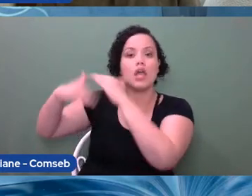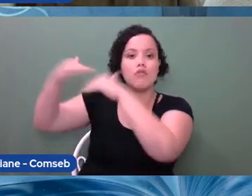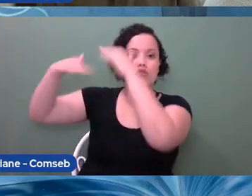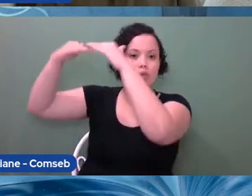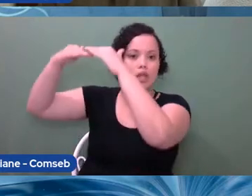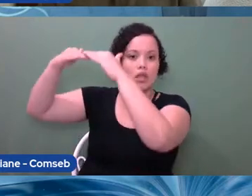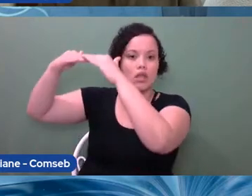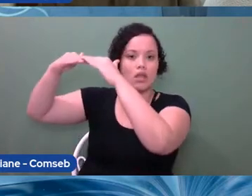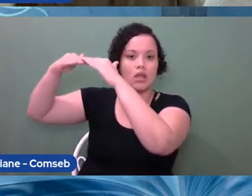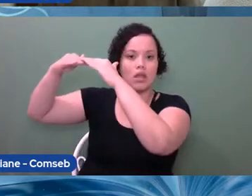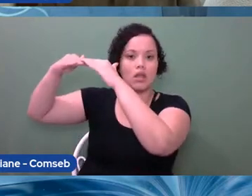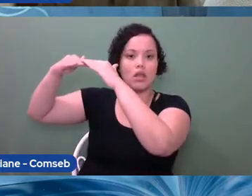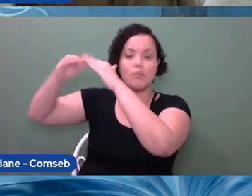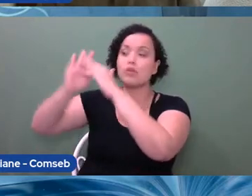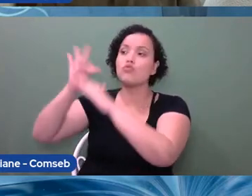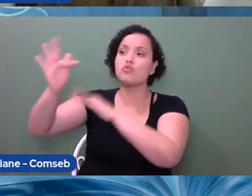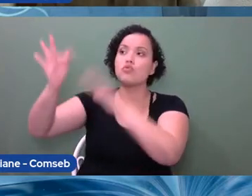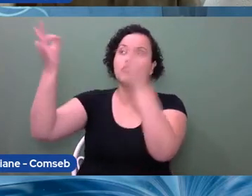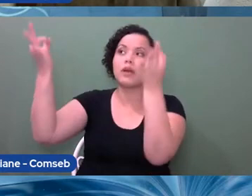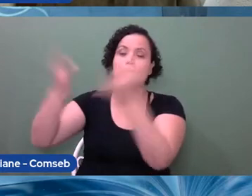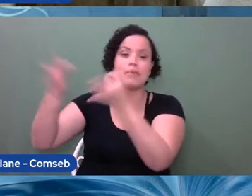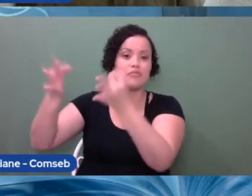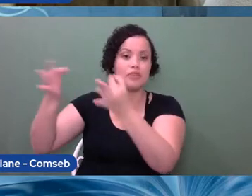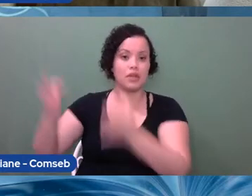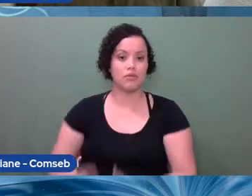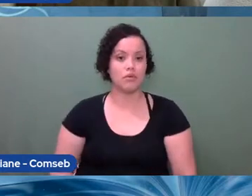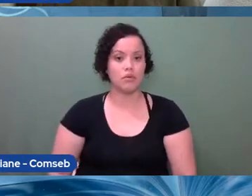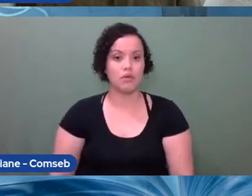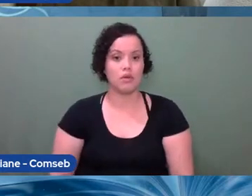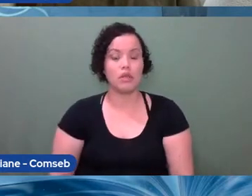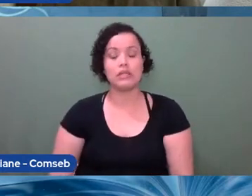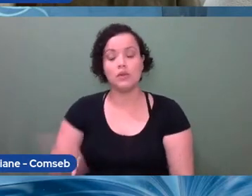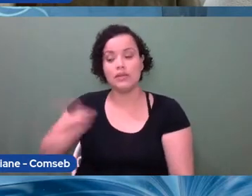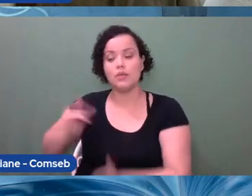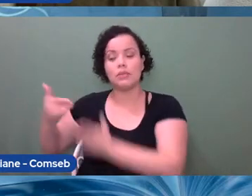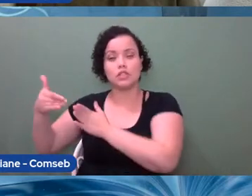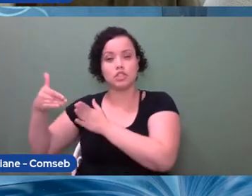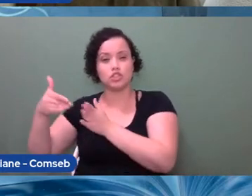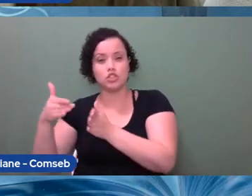perfeito. E aí, a gente começa essa jornada, assumindo